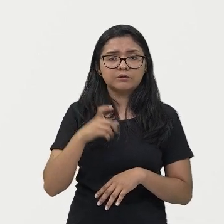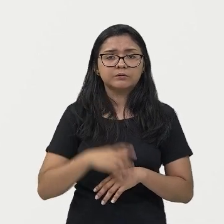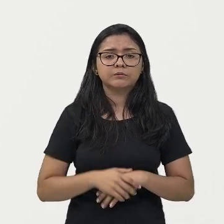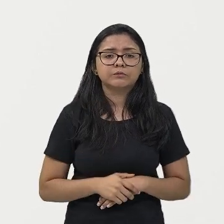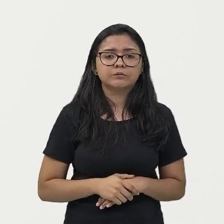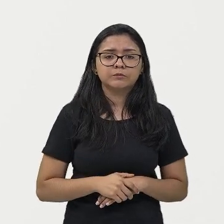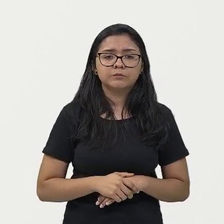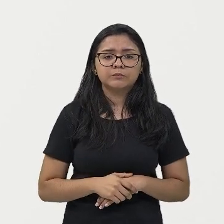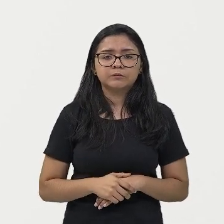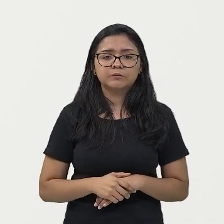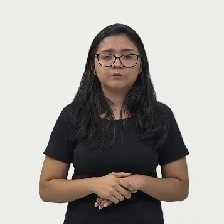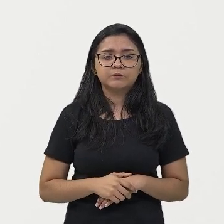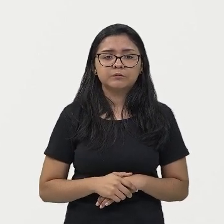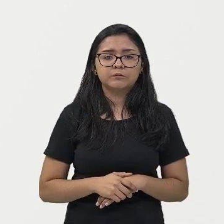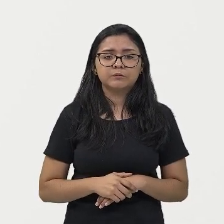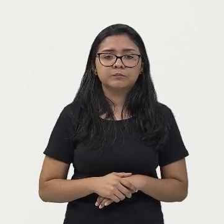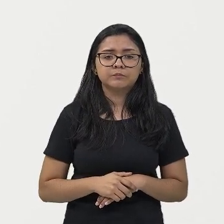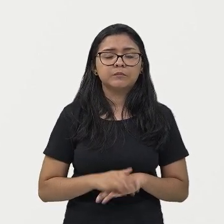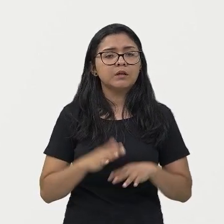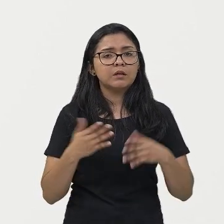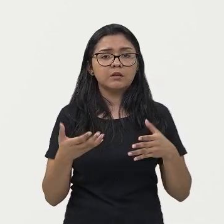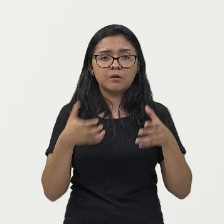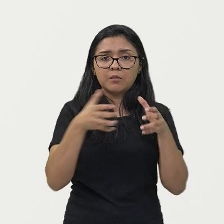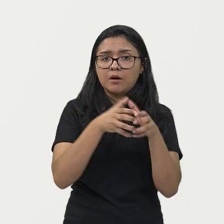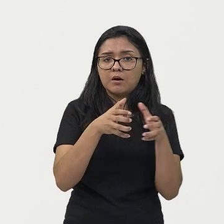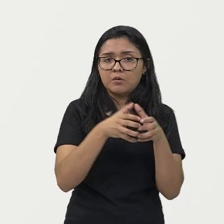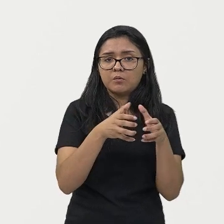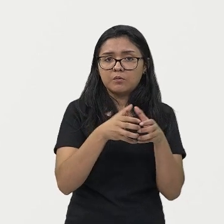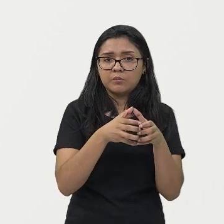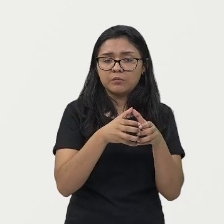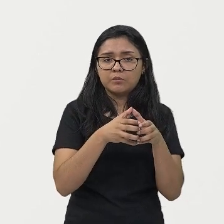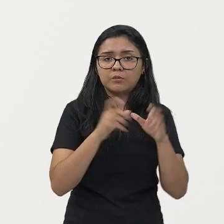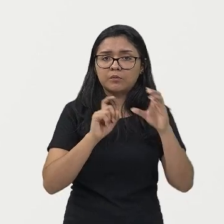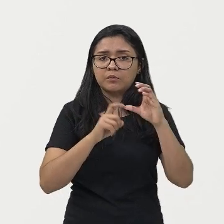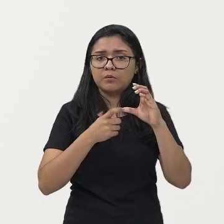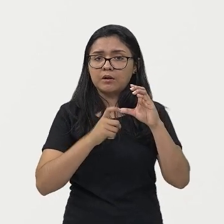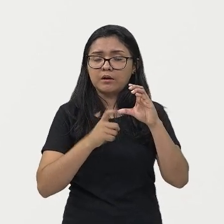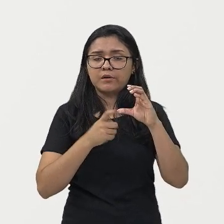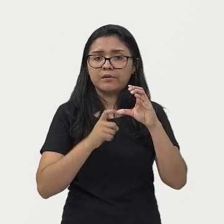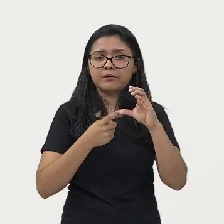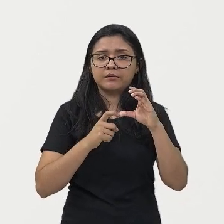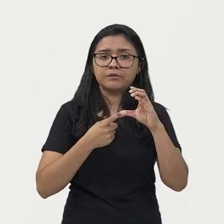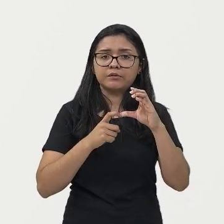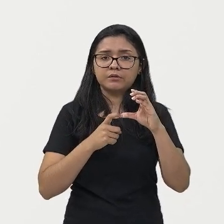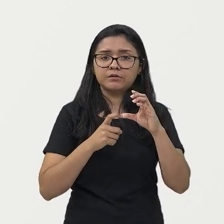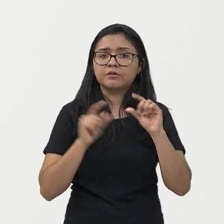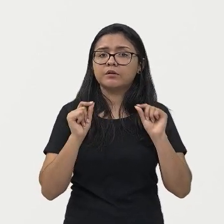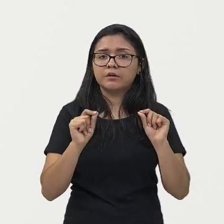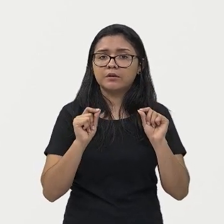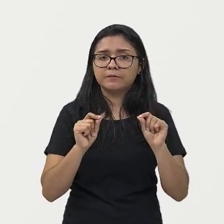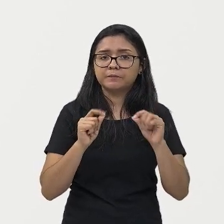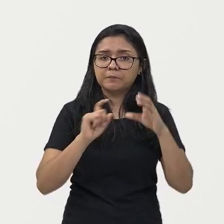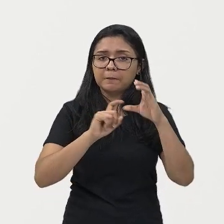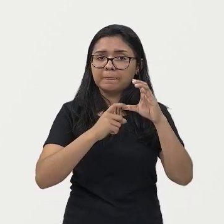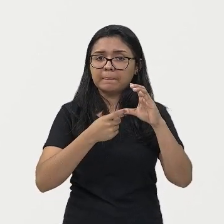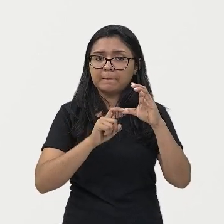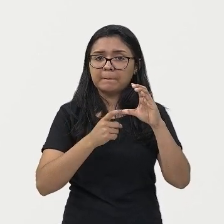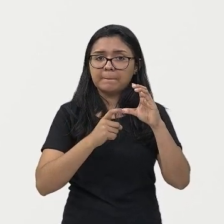entre os carbonos, eu poderia classificar essa cadeia carbônica como uma